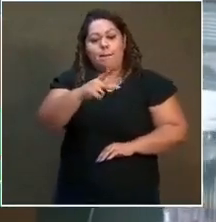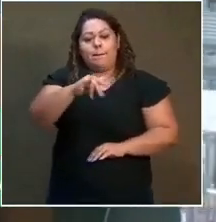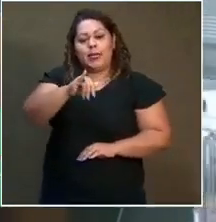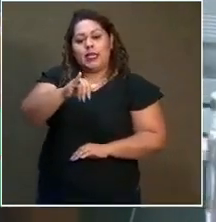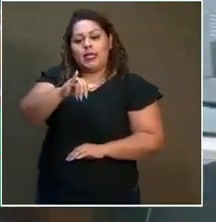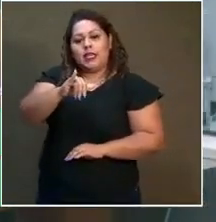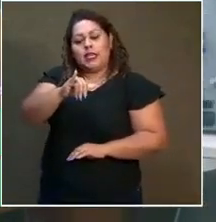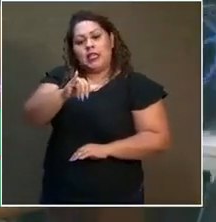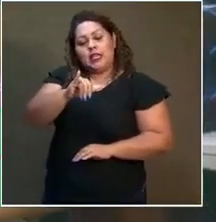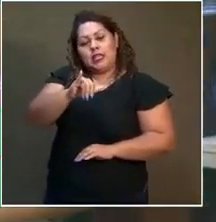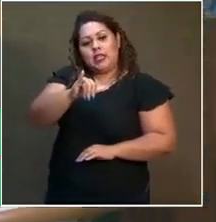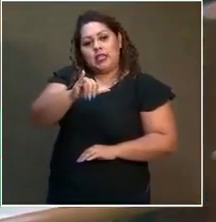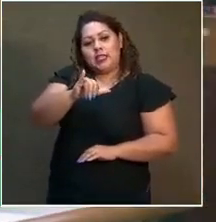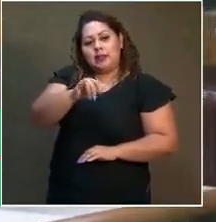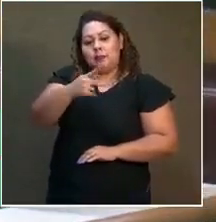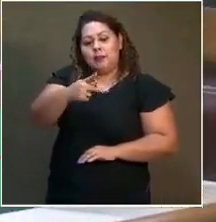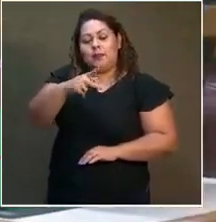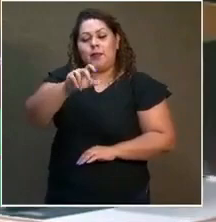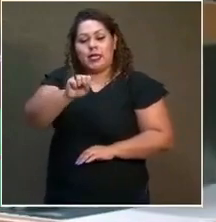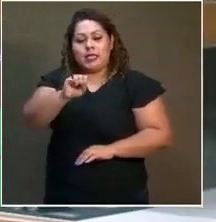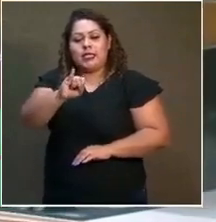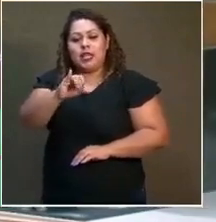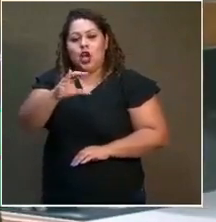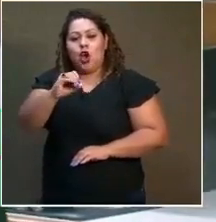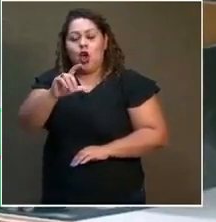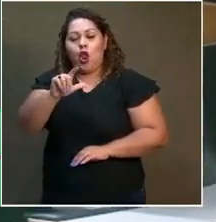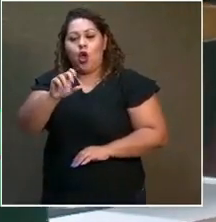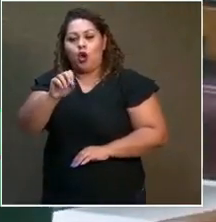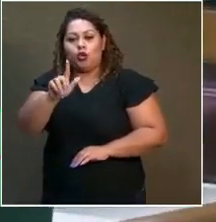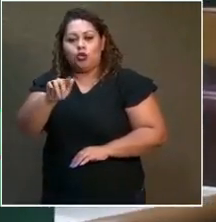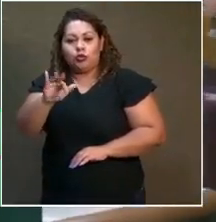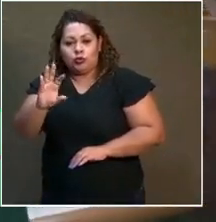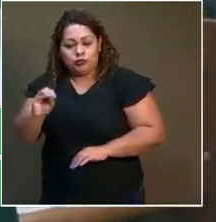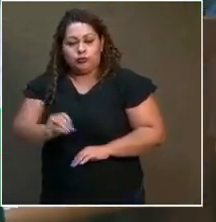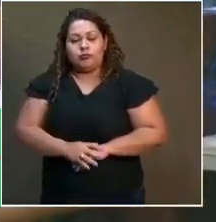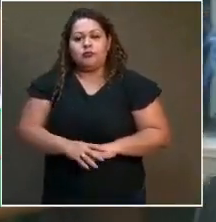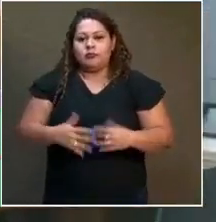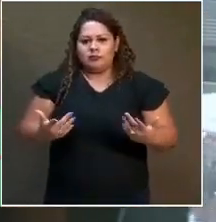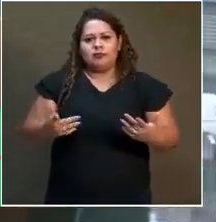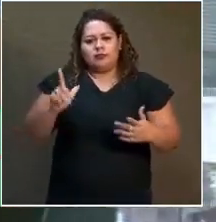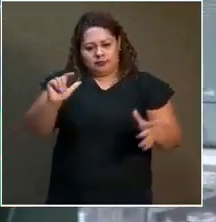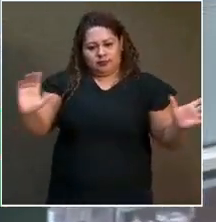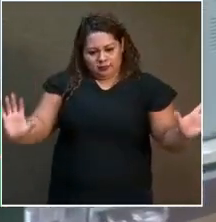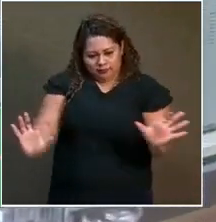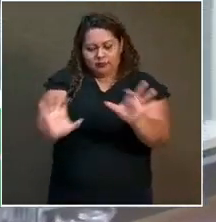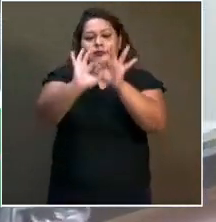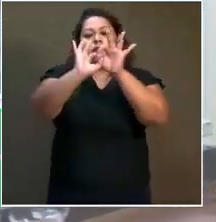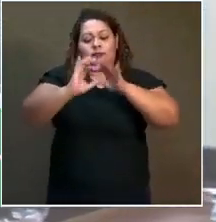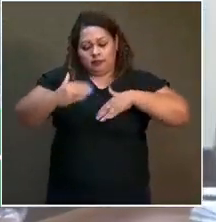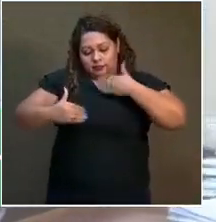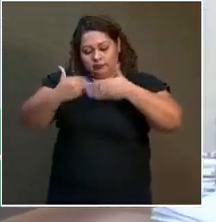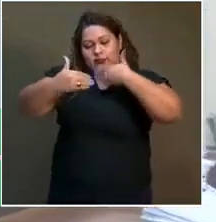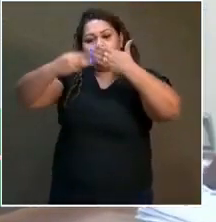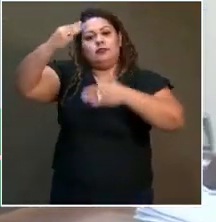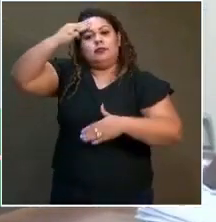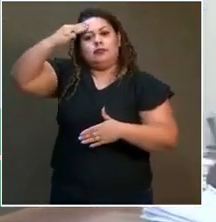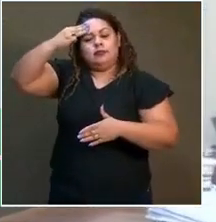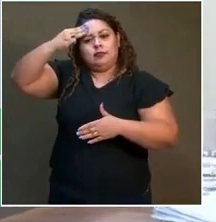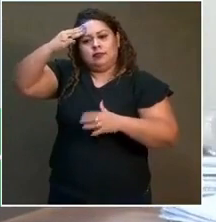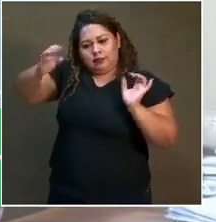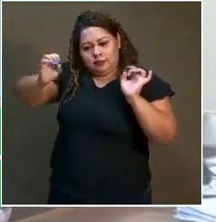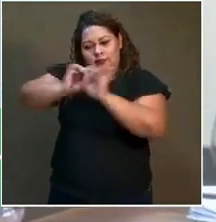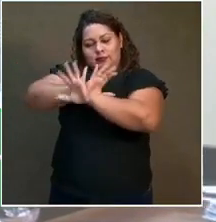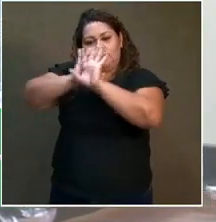que bio de biológico? E a inimputabilidade está ligada ao desenvolvimento mental